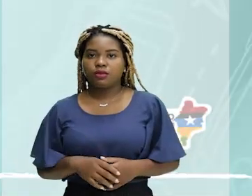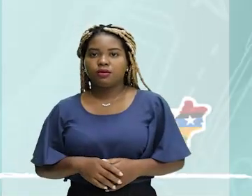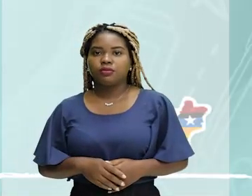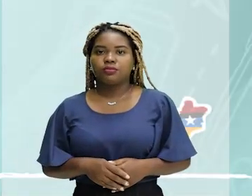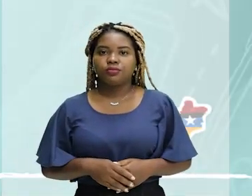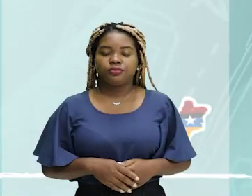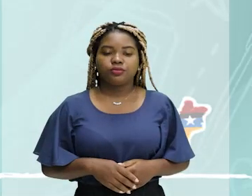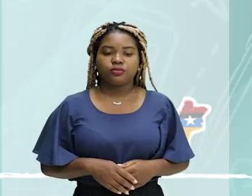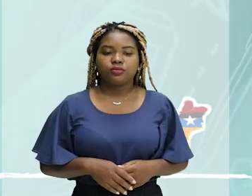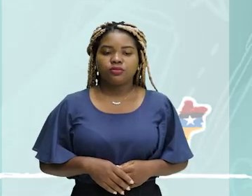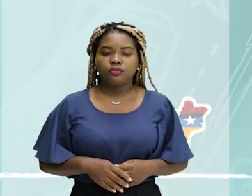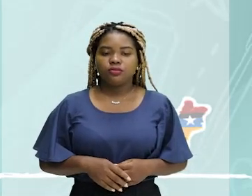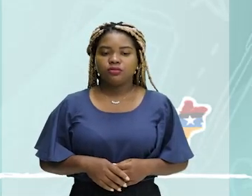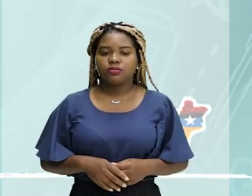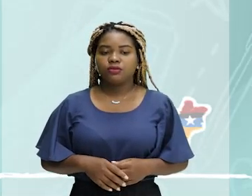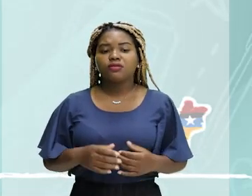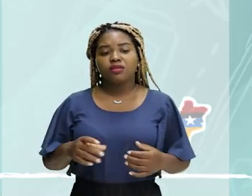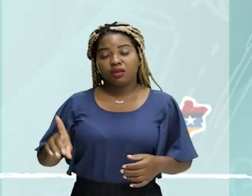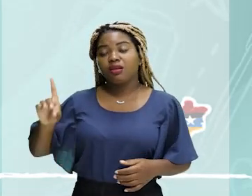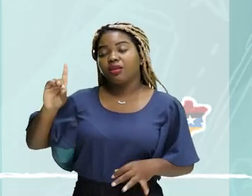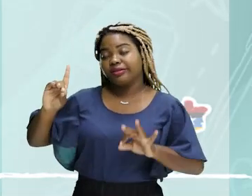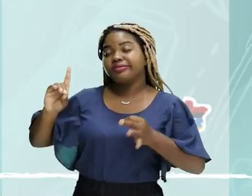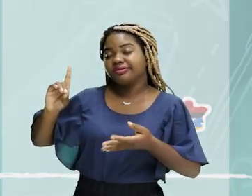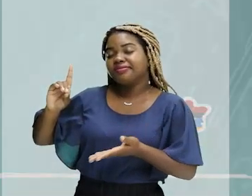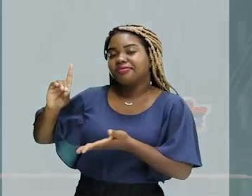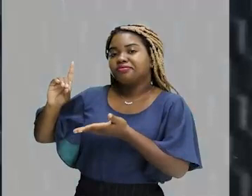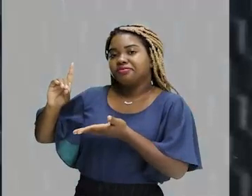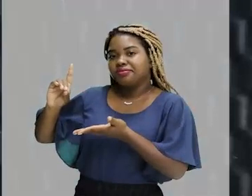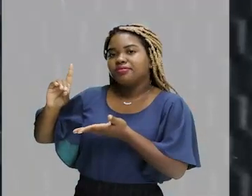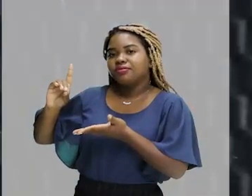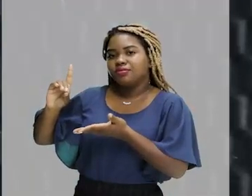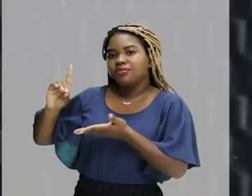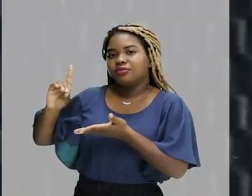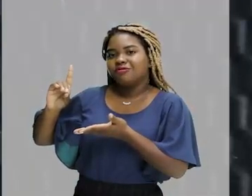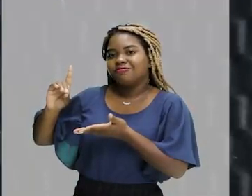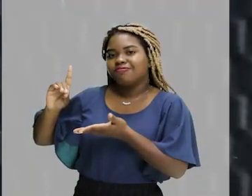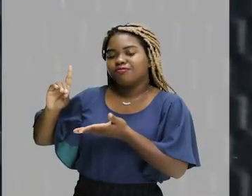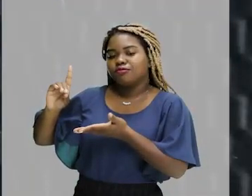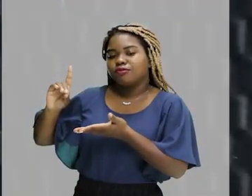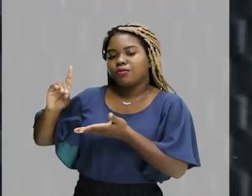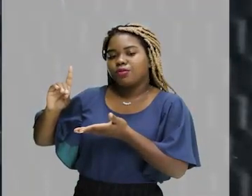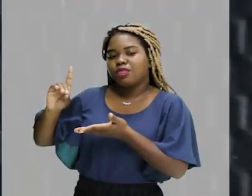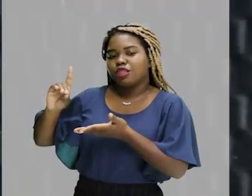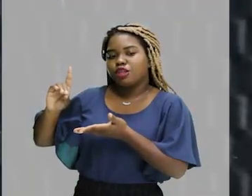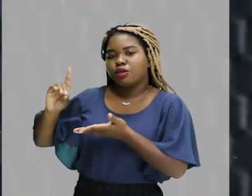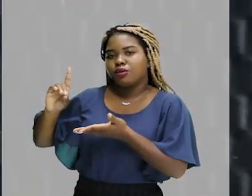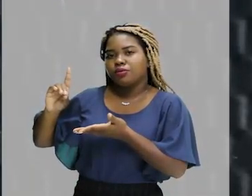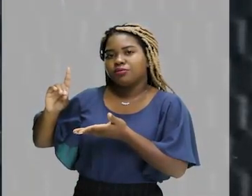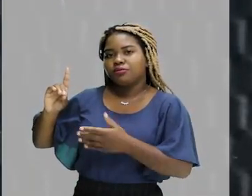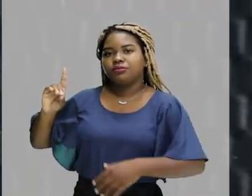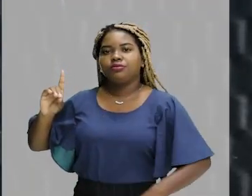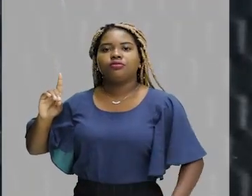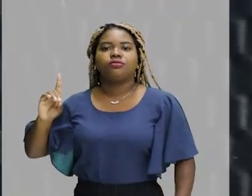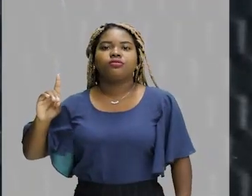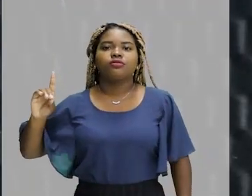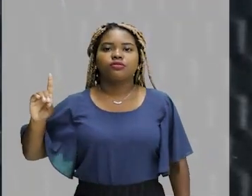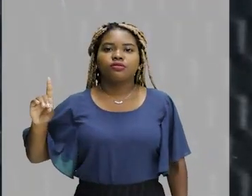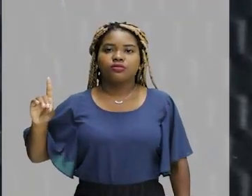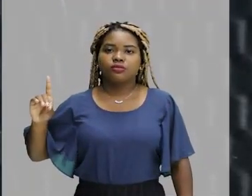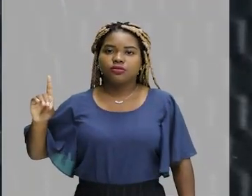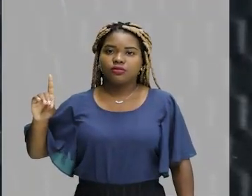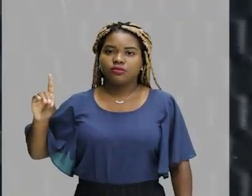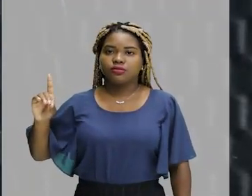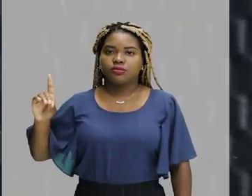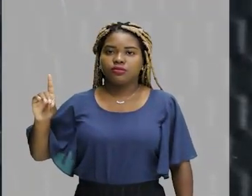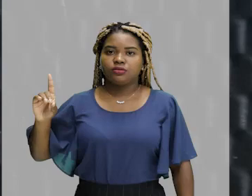Espaço físico técnico. Não, nós vamos ficar com a letra D mesmo. A nossa letra D, meio técnico, científico e informacional, vai traduzir muito